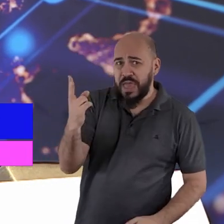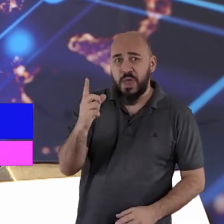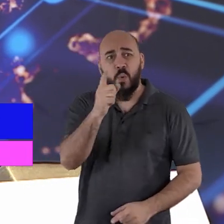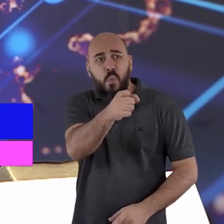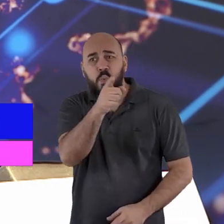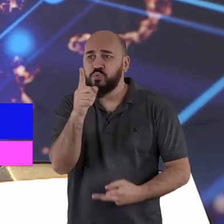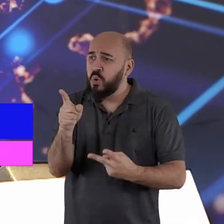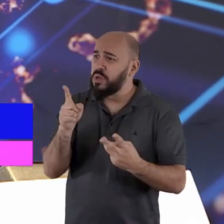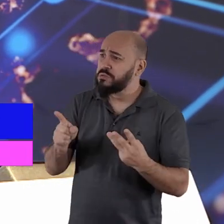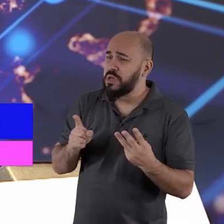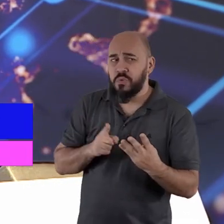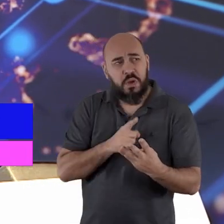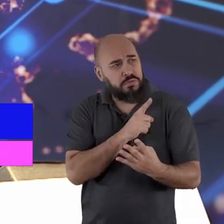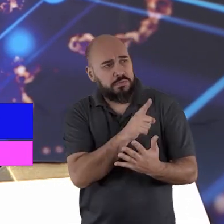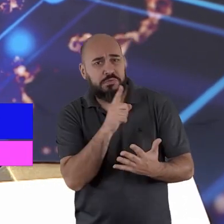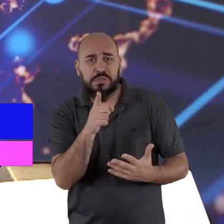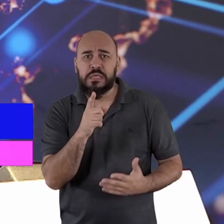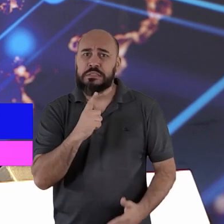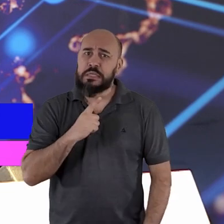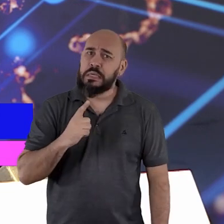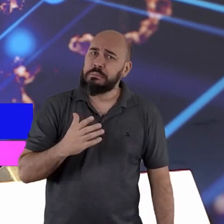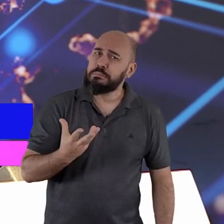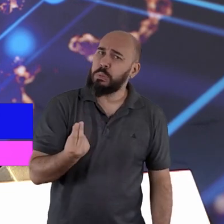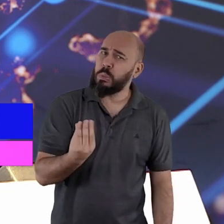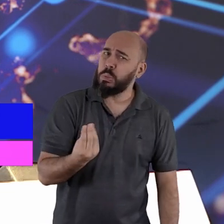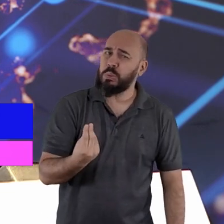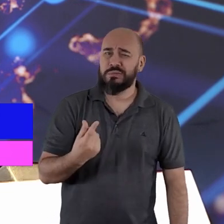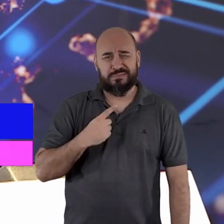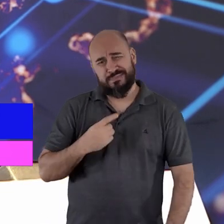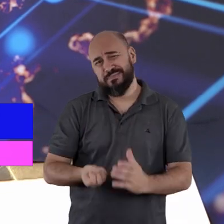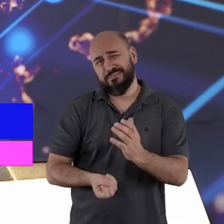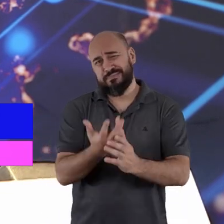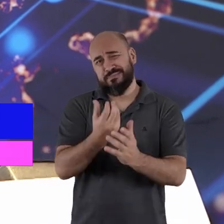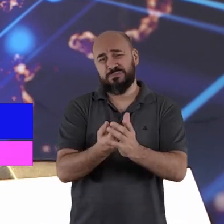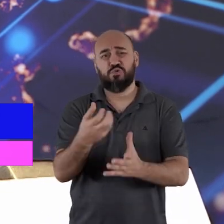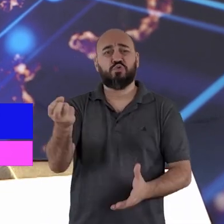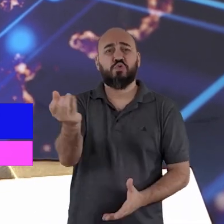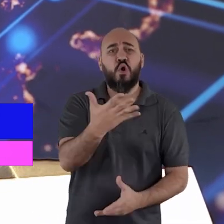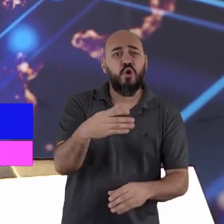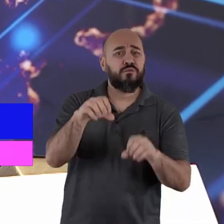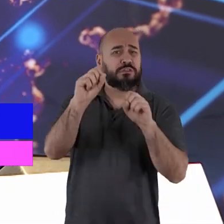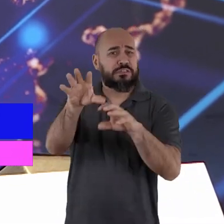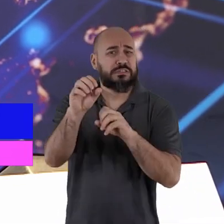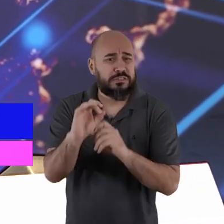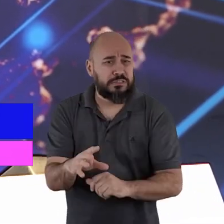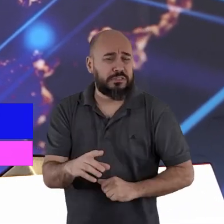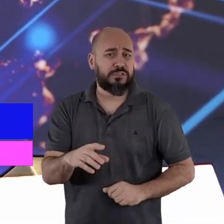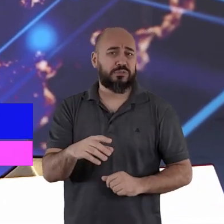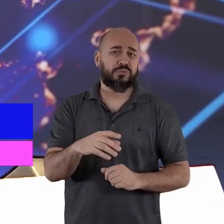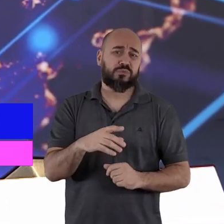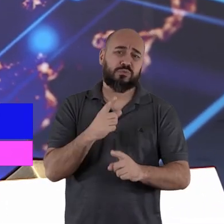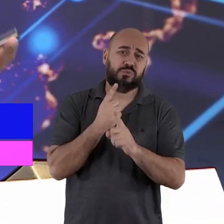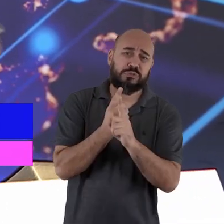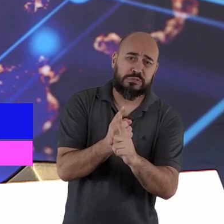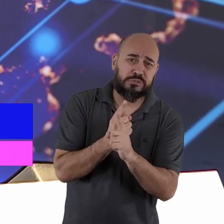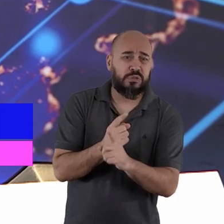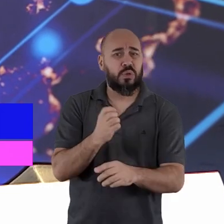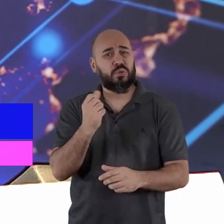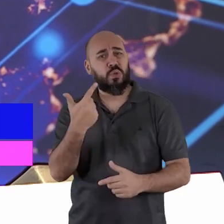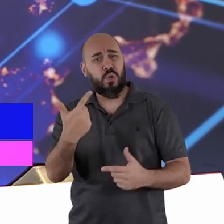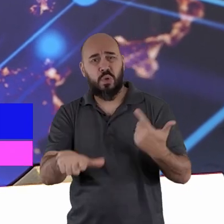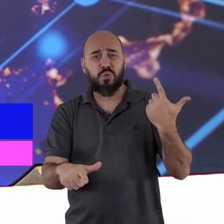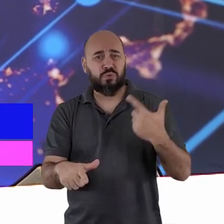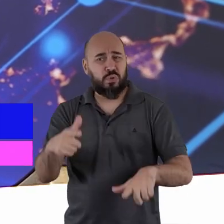novas igrejas, com novas doutrinas, com novas pregações, e muitas pessoas começam a pensar assim: será que qualquer caminho